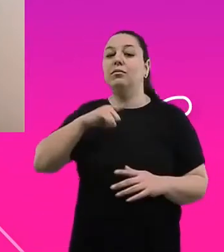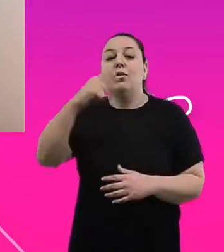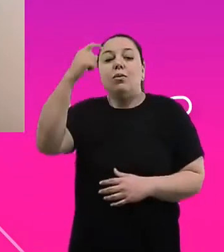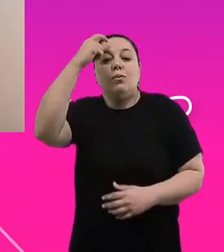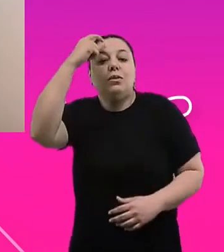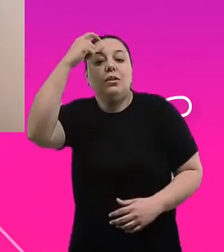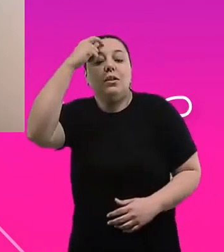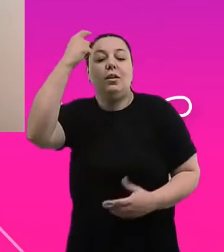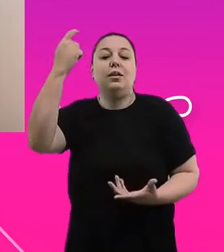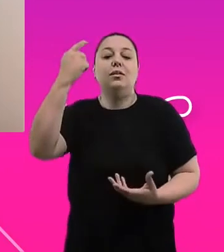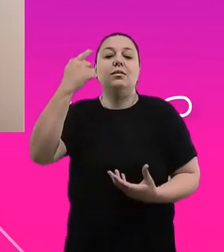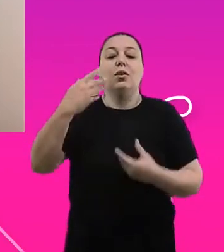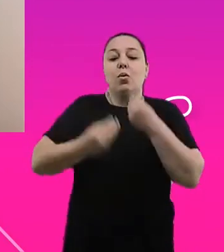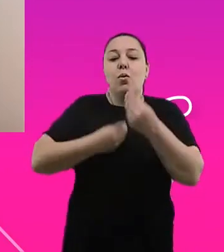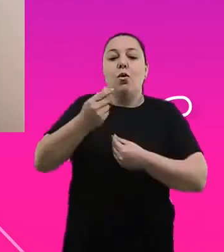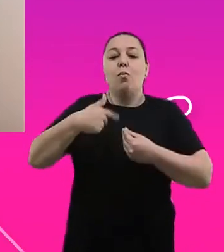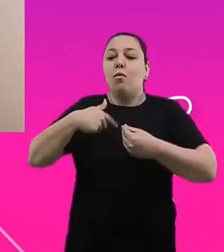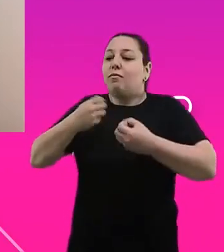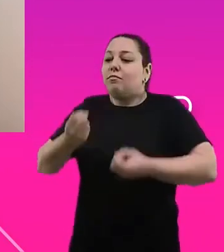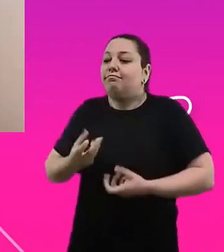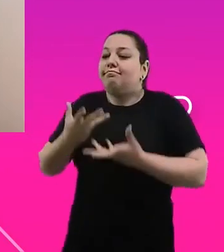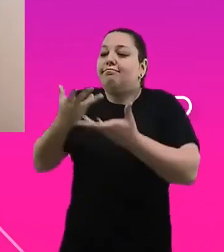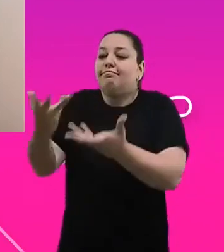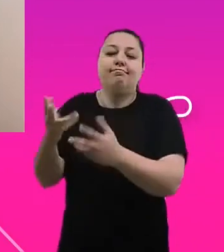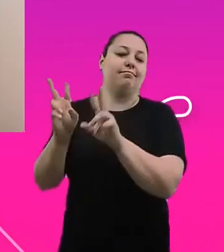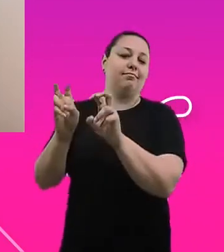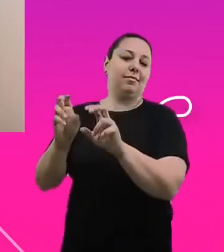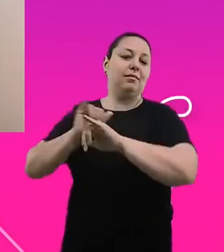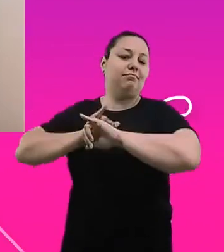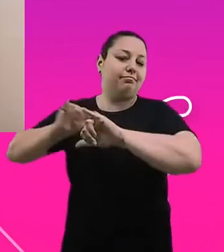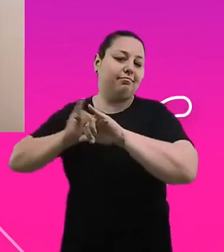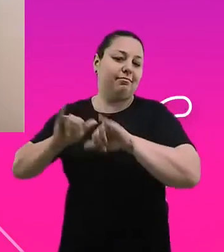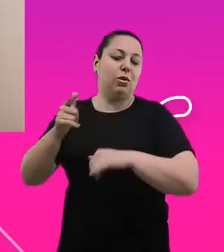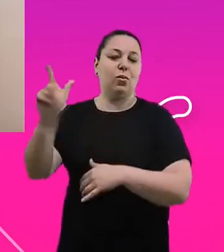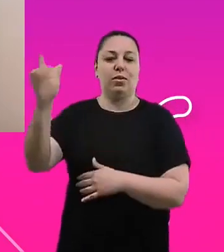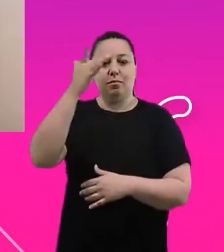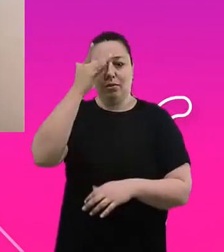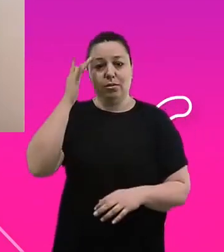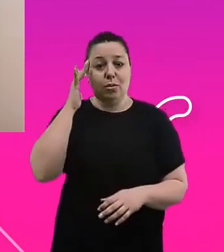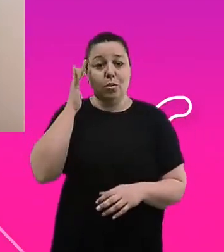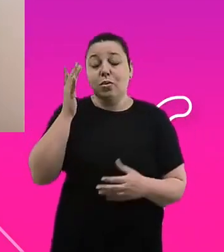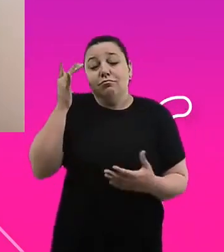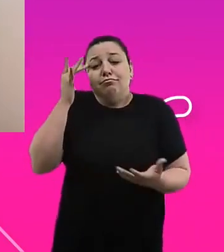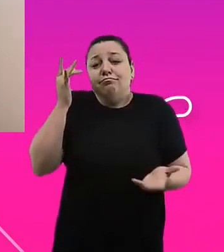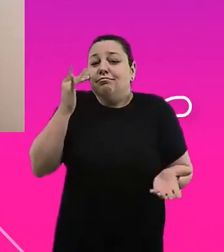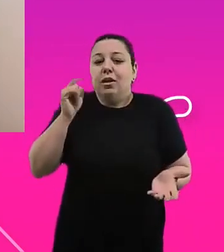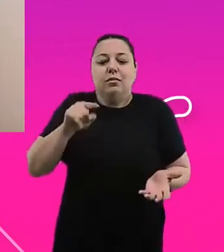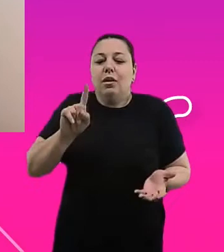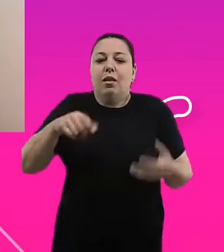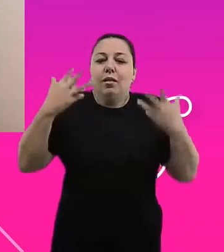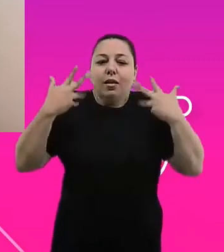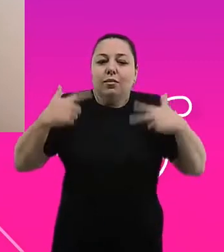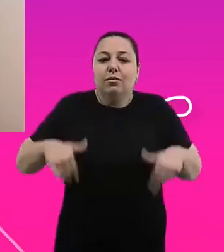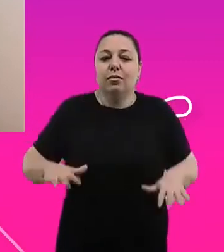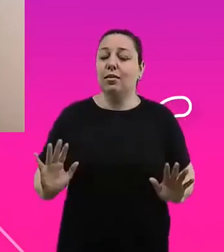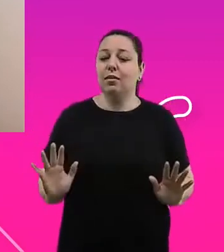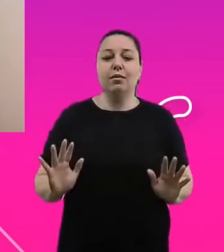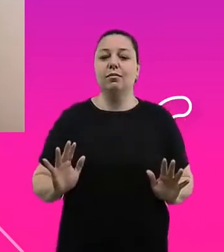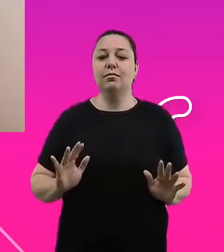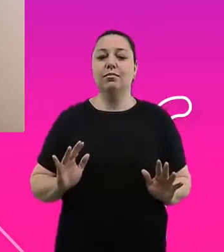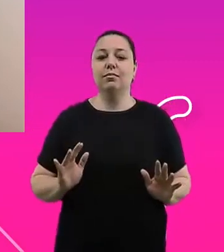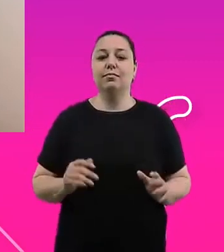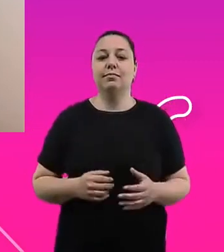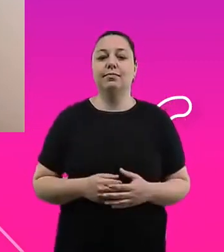outro, o que a gente está vendendo, o que a gente está estimulando o outro. Isso devia ser o que é, isso devia ser convencional. O